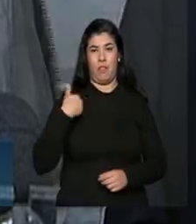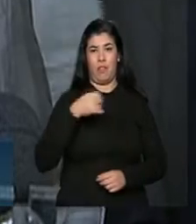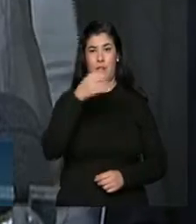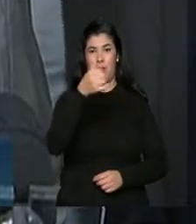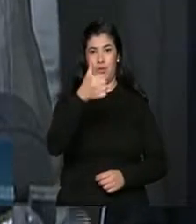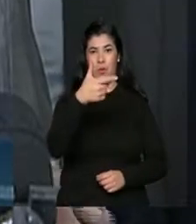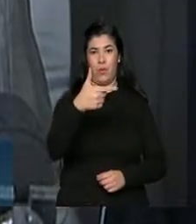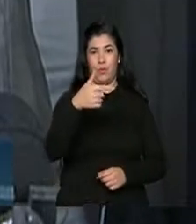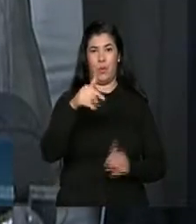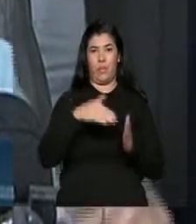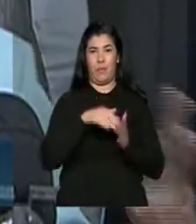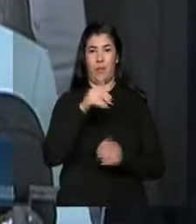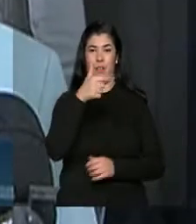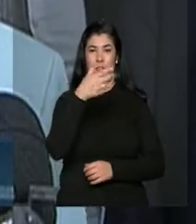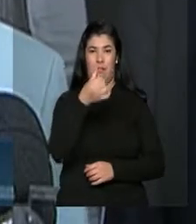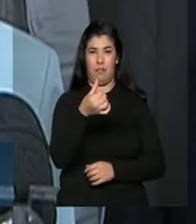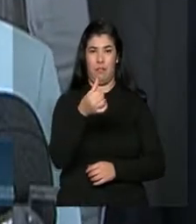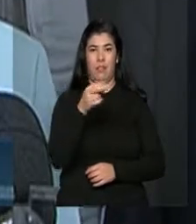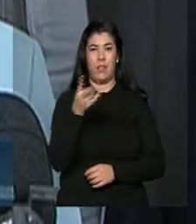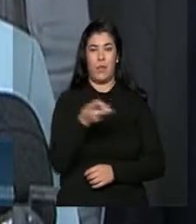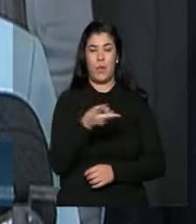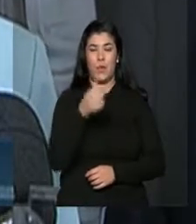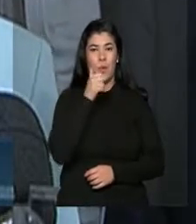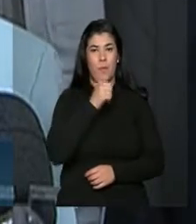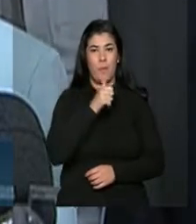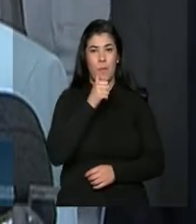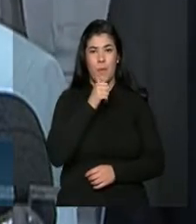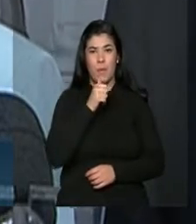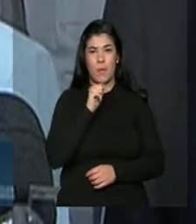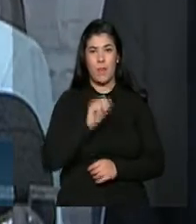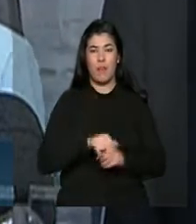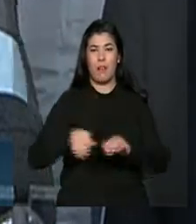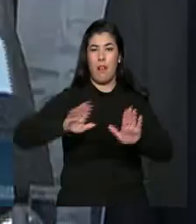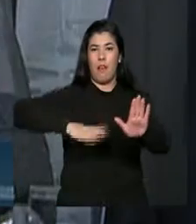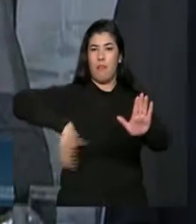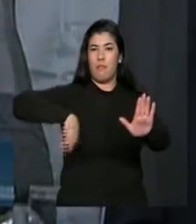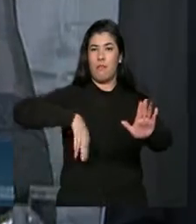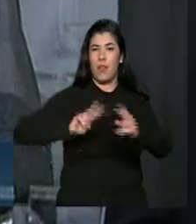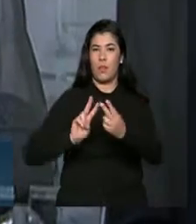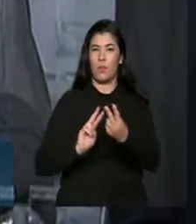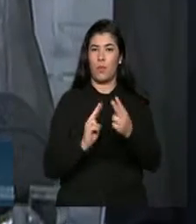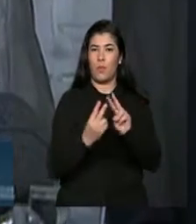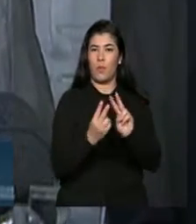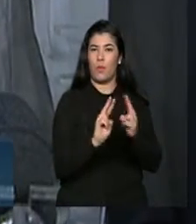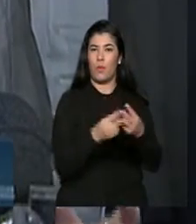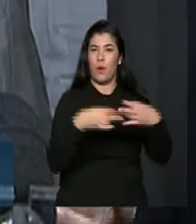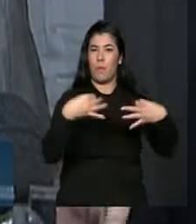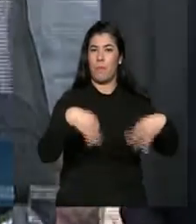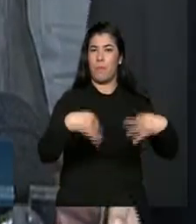nado artístico, de nado sincronizado artístico, muito bem feito também. Então,